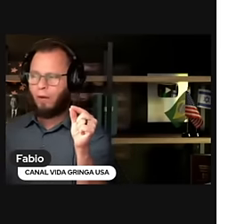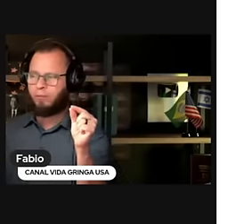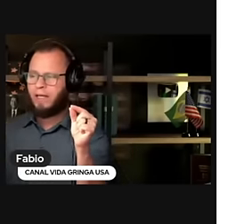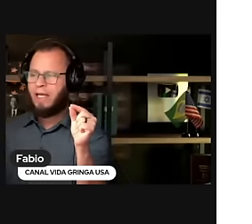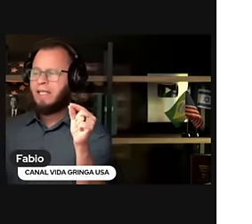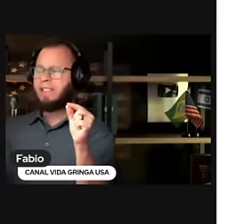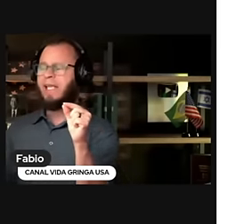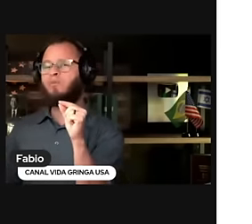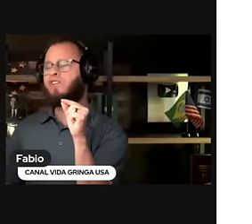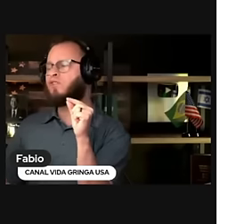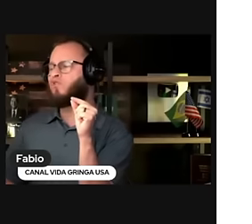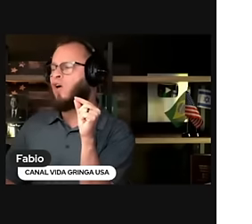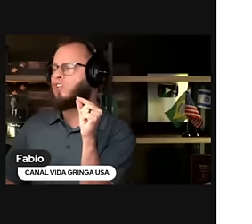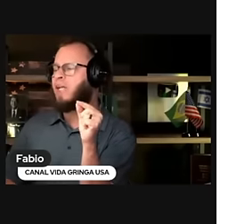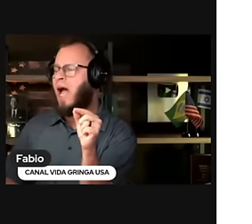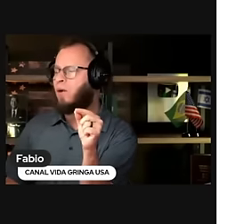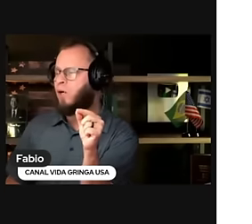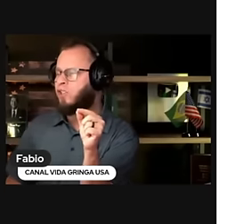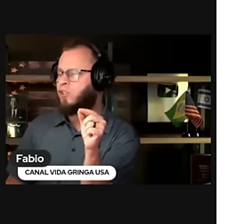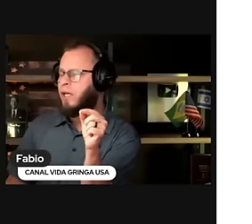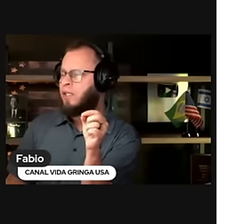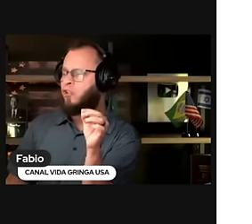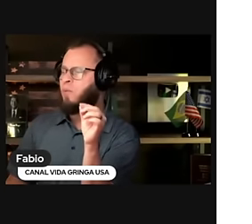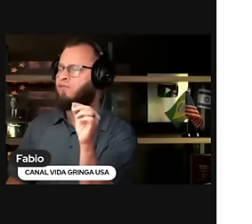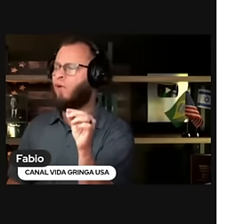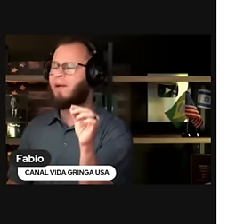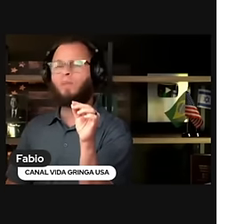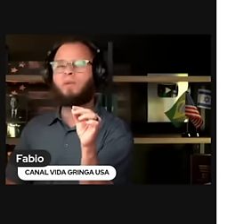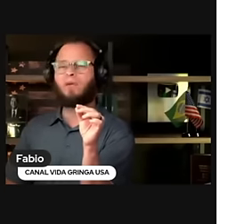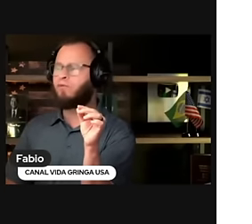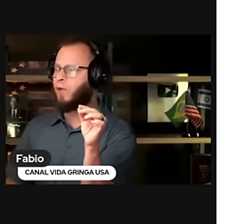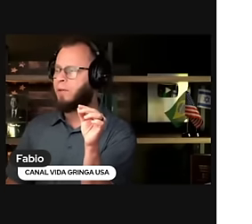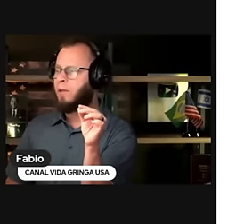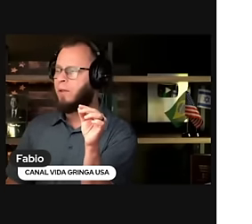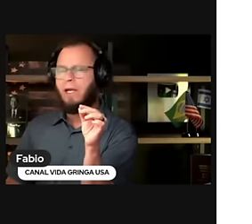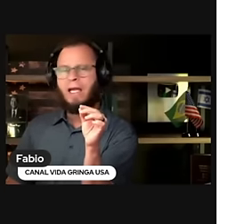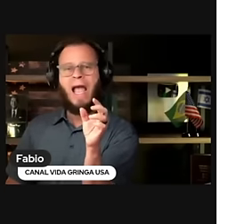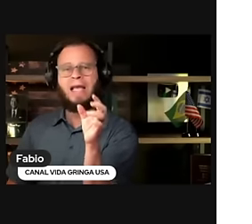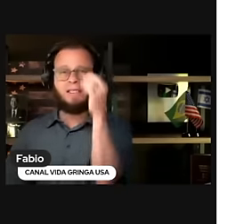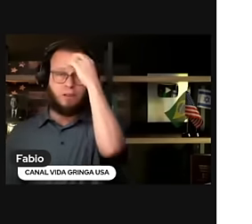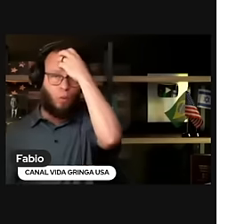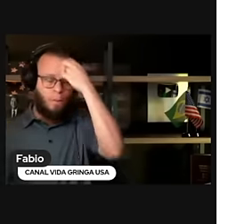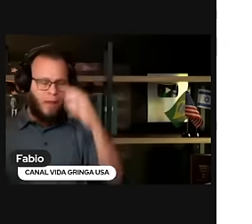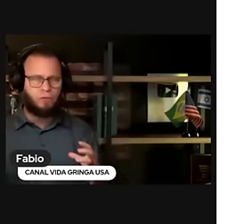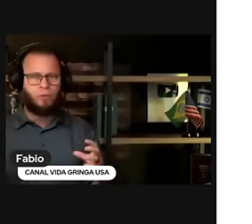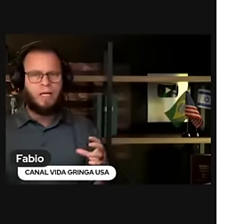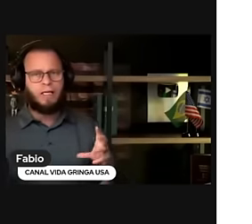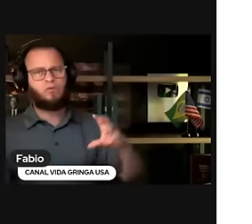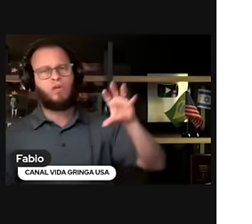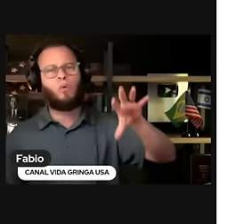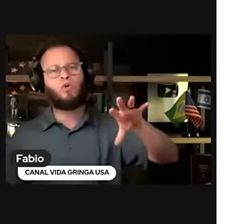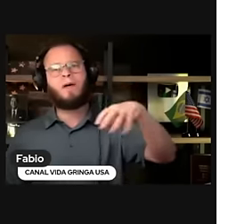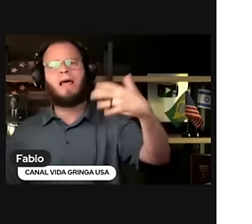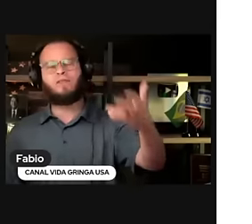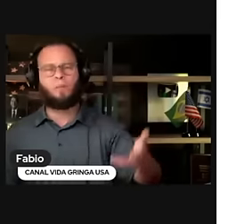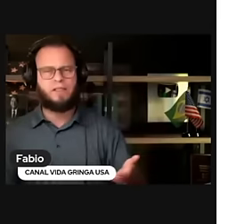trump seria um divisor de águas de uma forma que o primeiro não foi eles estão com medo que o